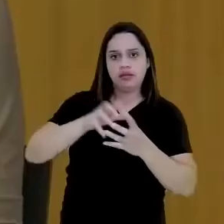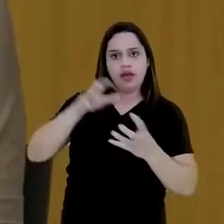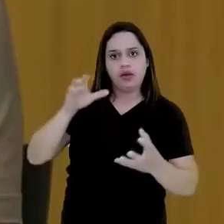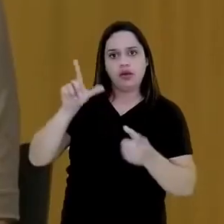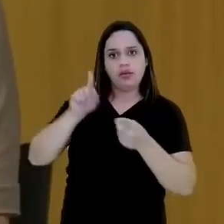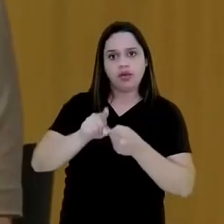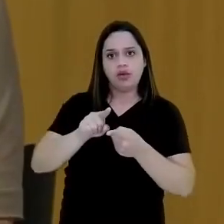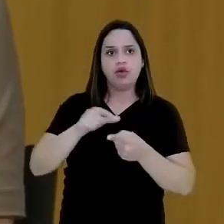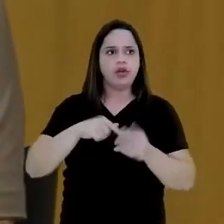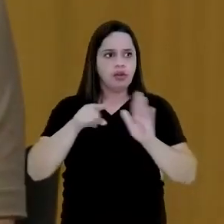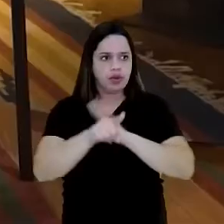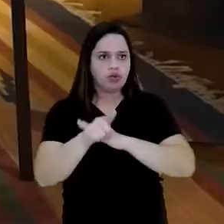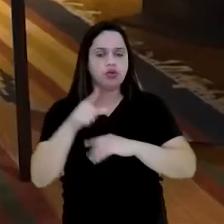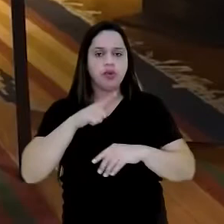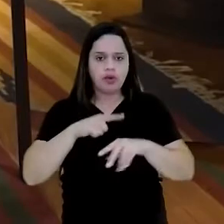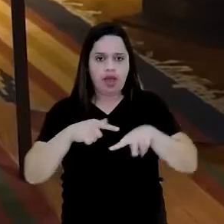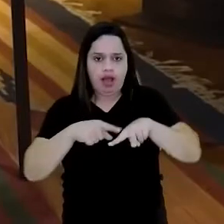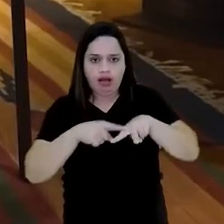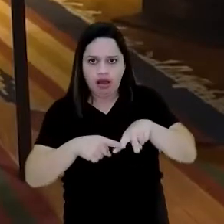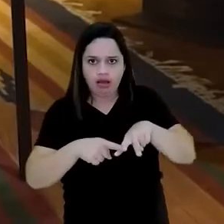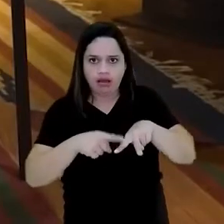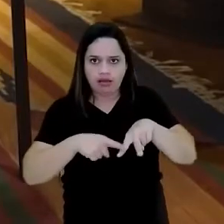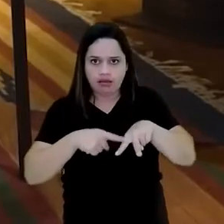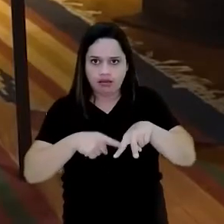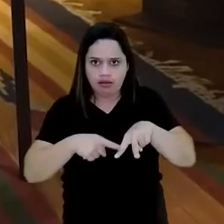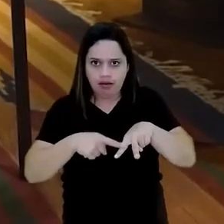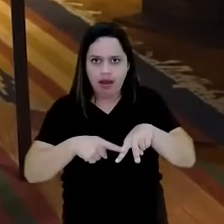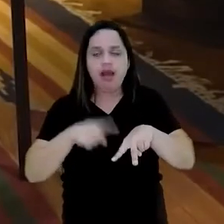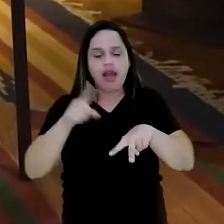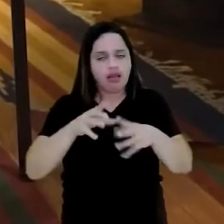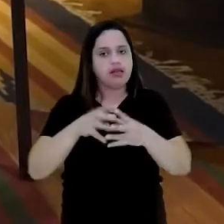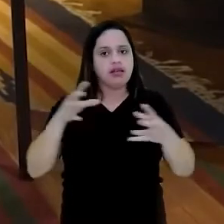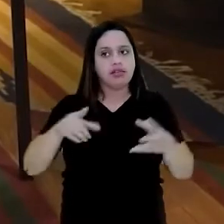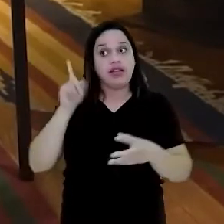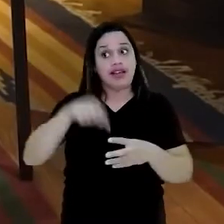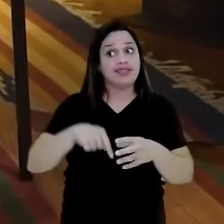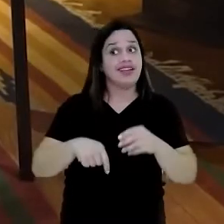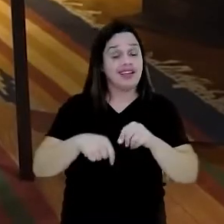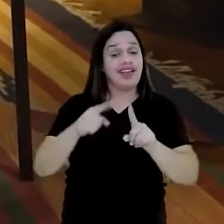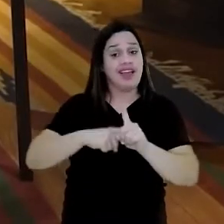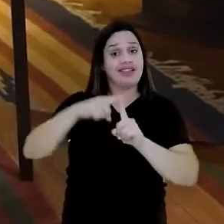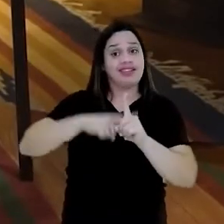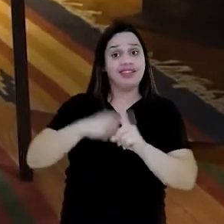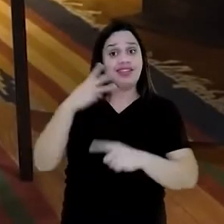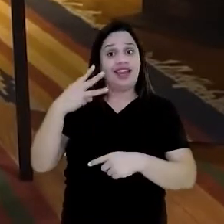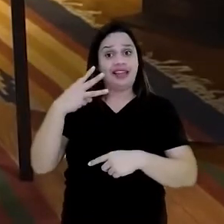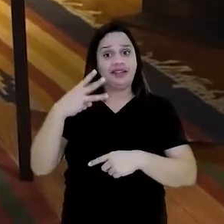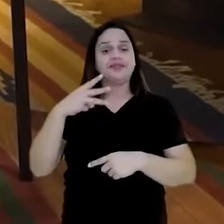tem o pênis menor que não encostar na coxa você vai estar puxa daqui até a cabeça tá